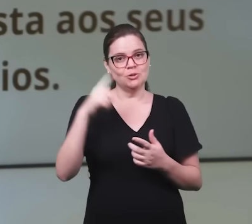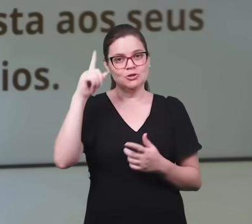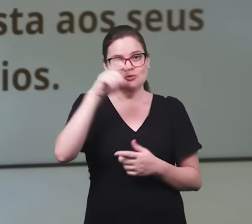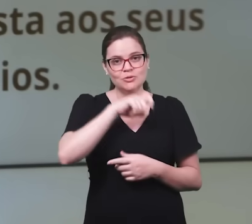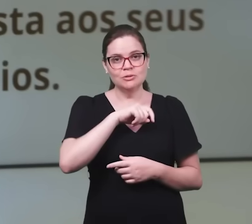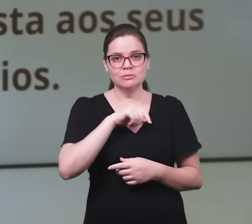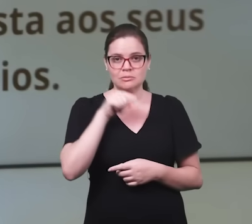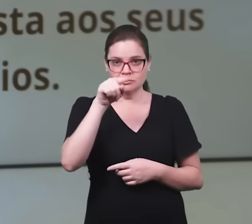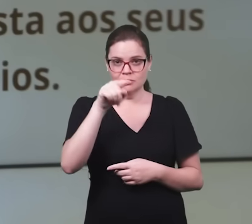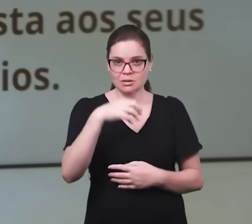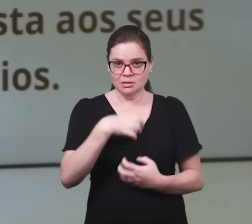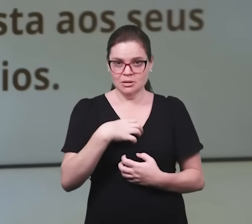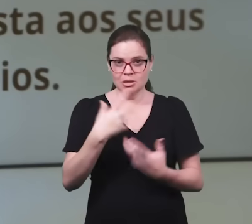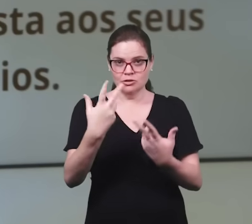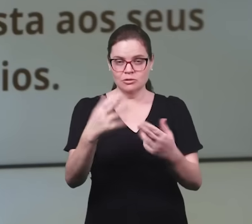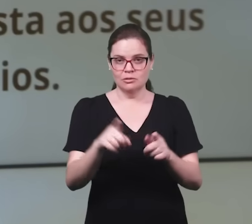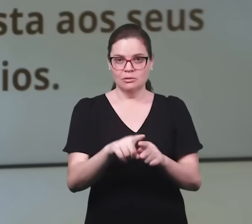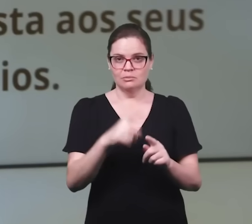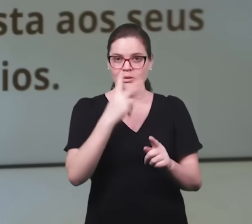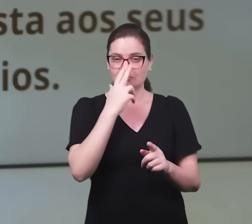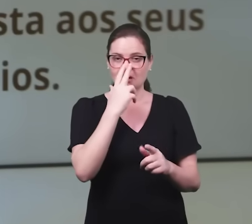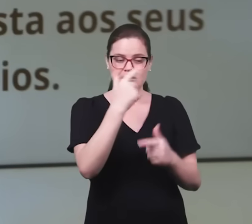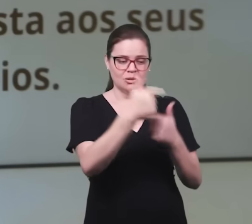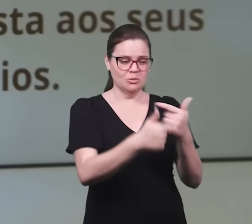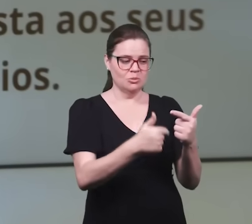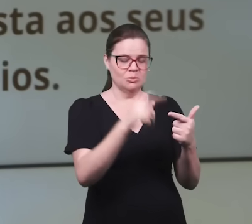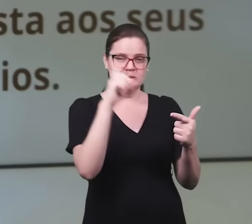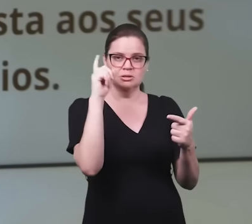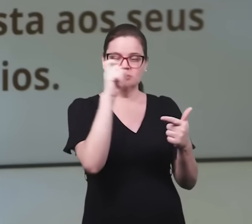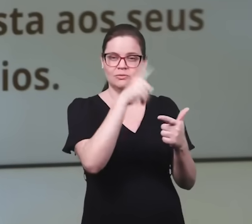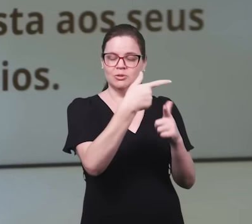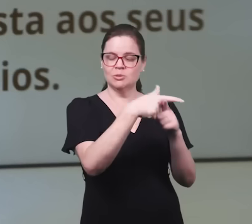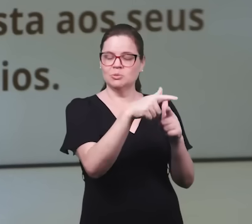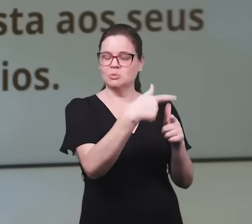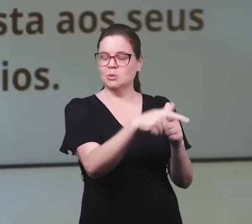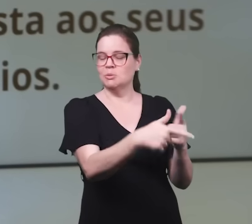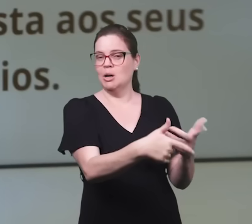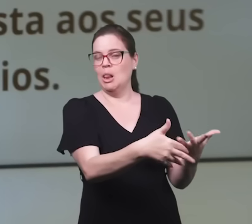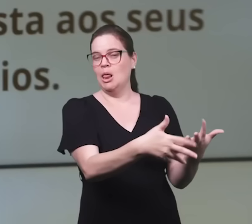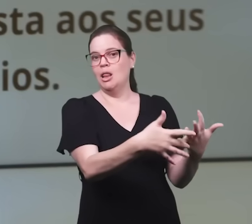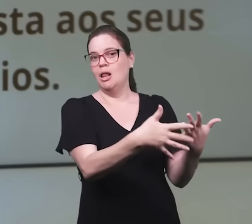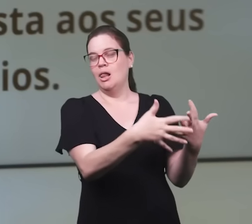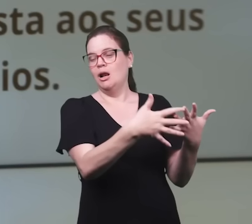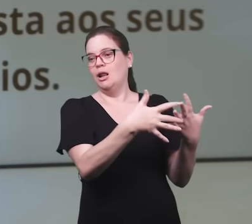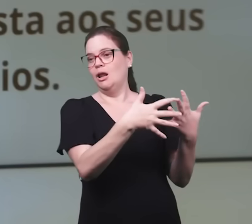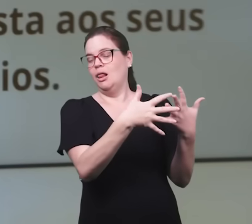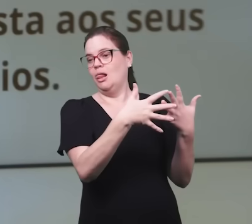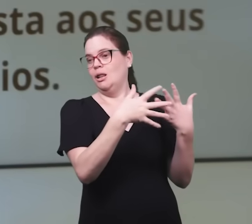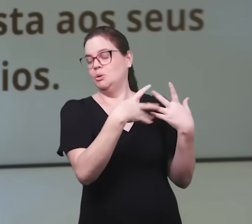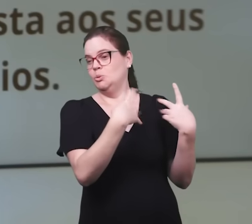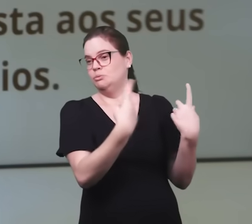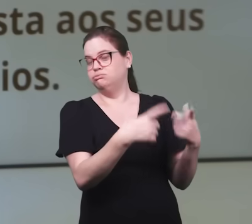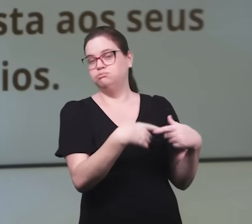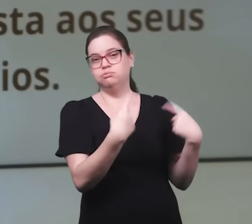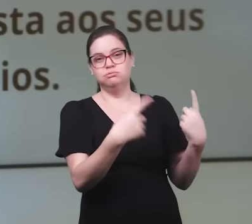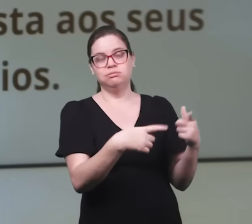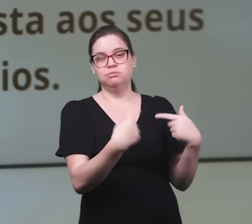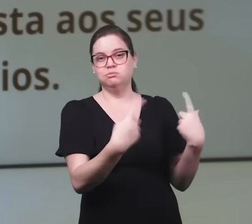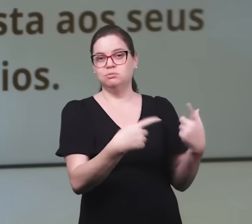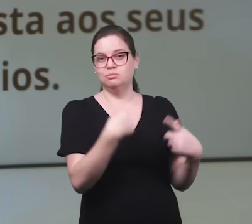assim? As lutas, as batalhas, as investidas lhe tomaram de uma